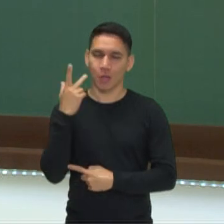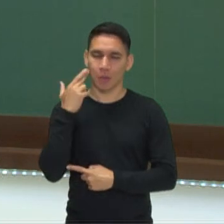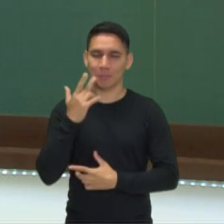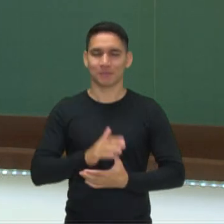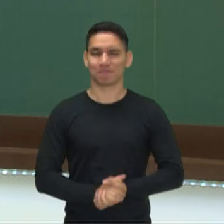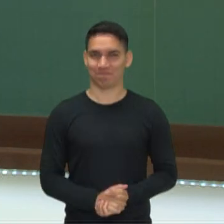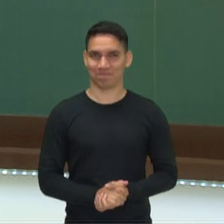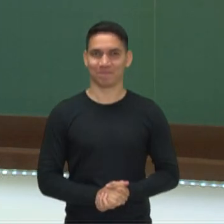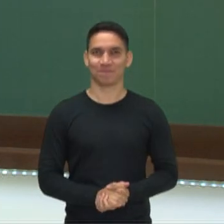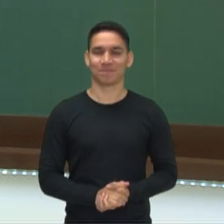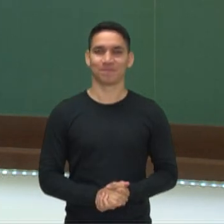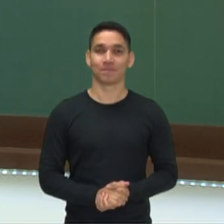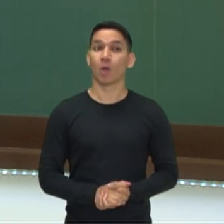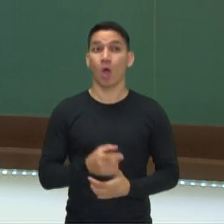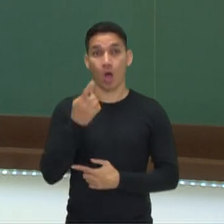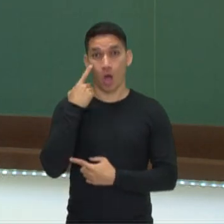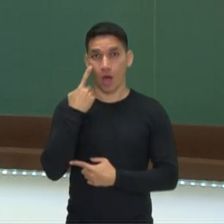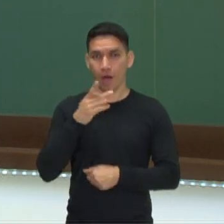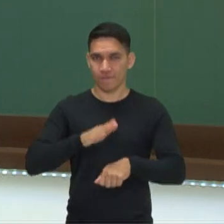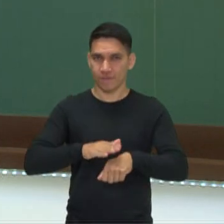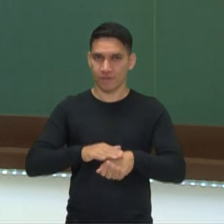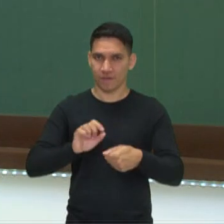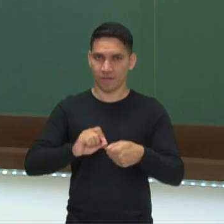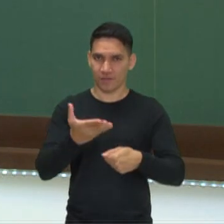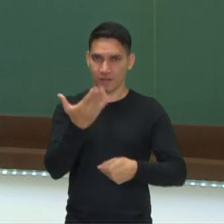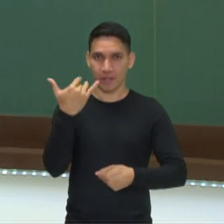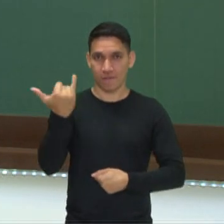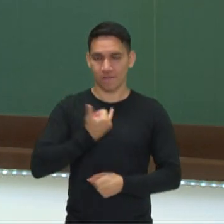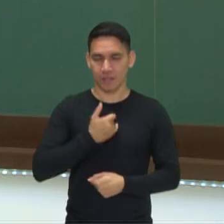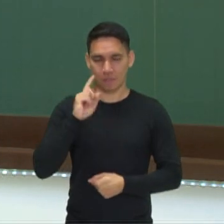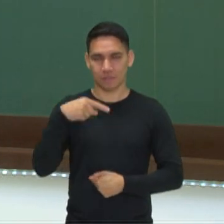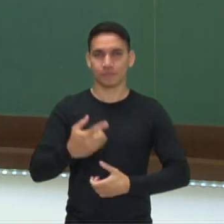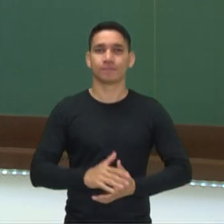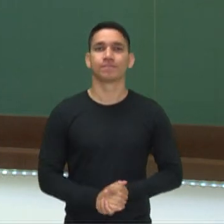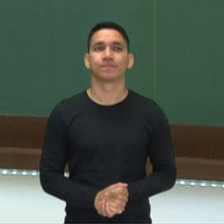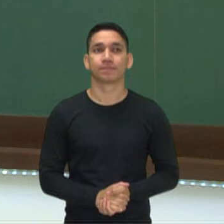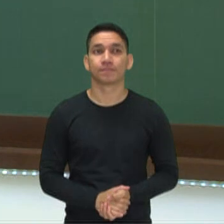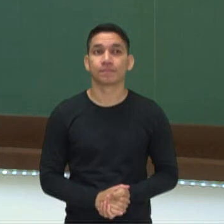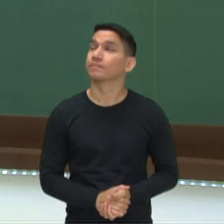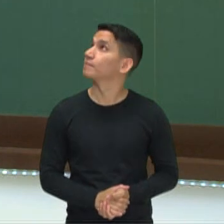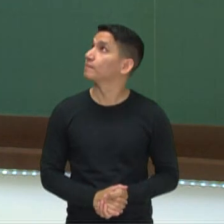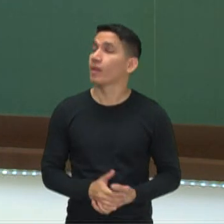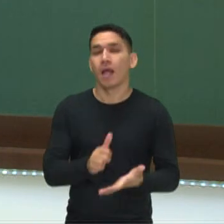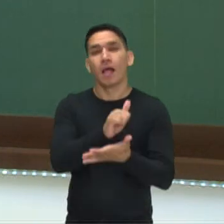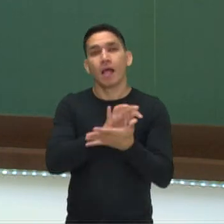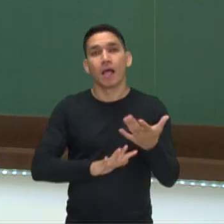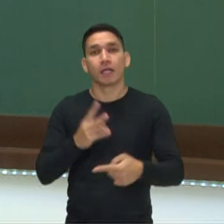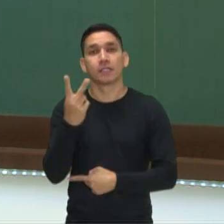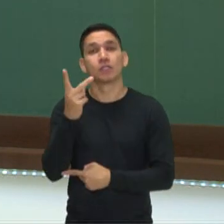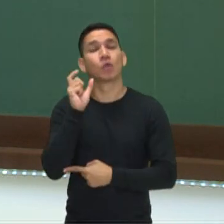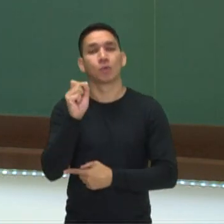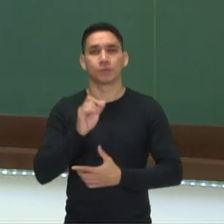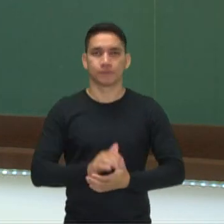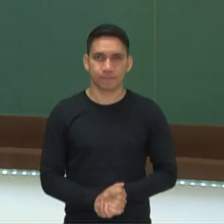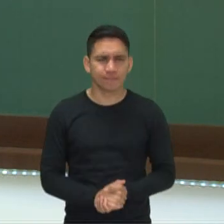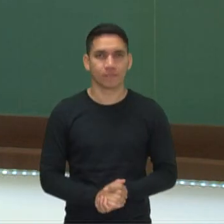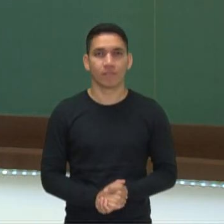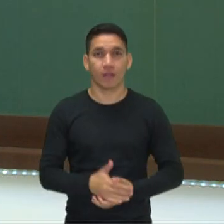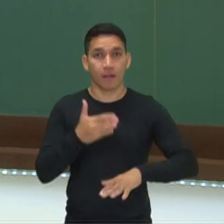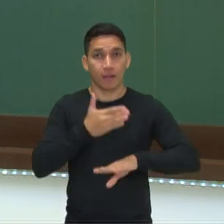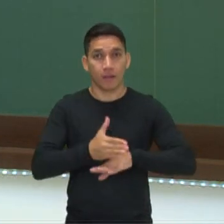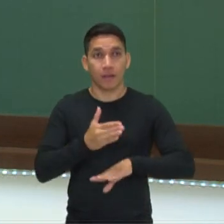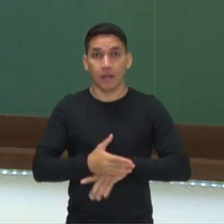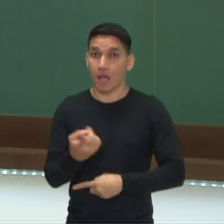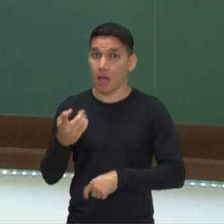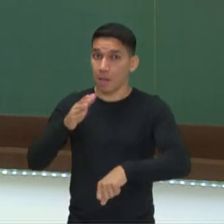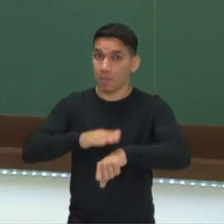normal, tá bom? Ó, mão na massa para você, depois me conta se fez. Exercício 2, praticando aqui agora.